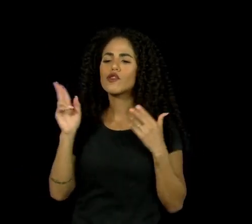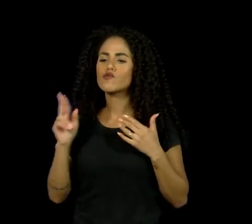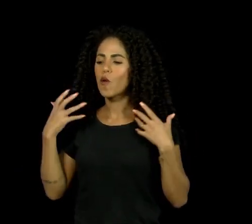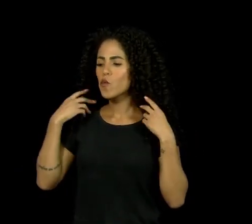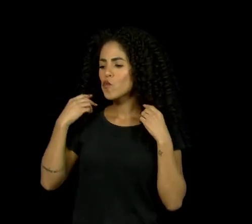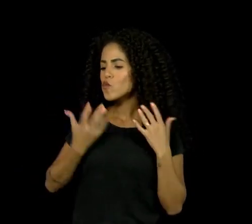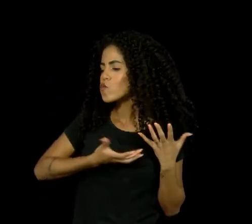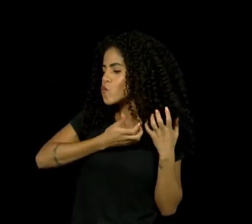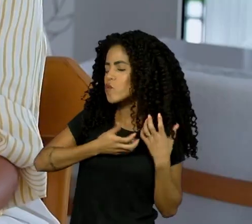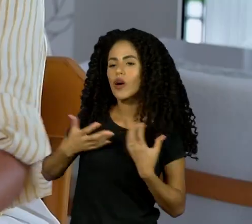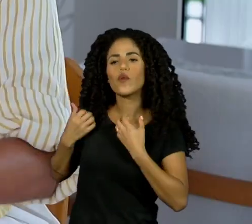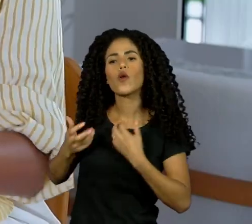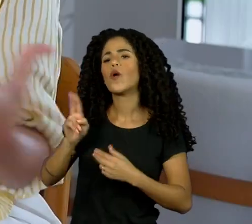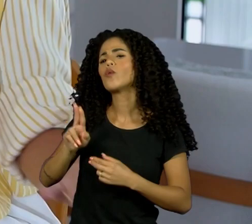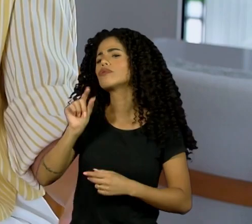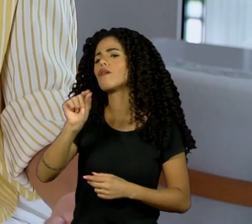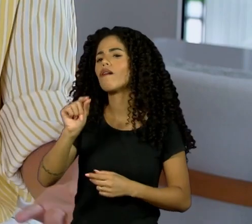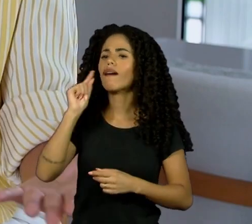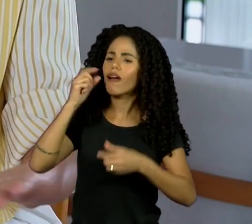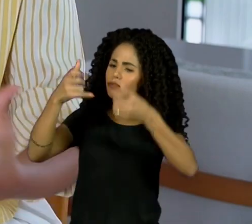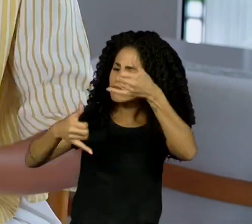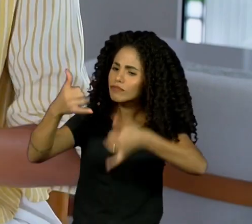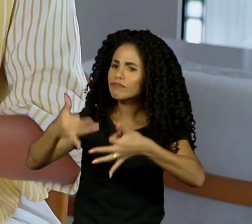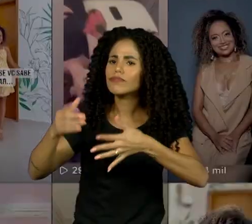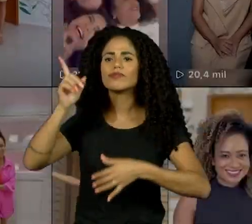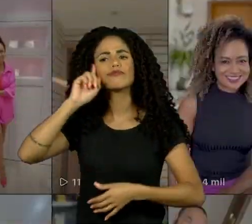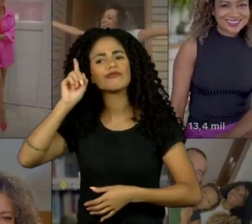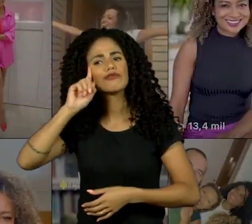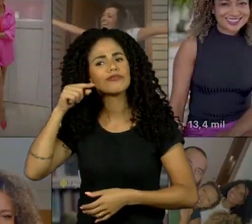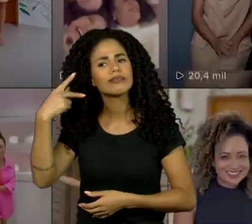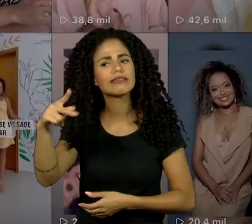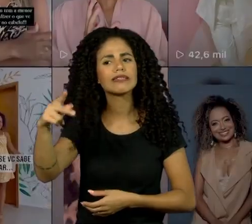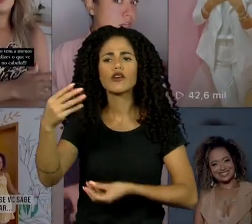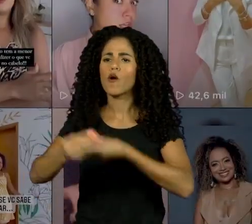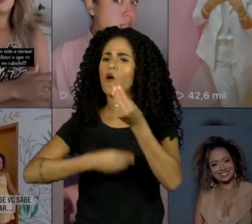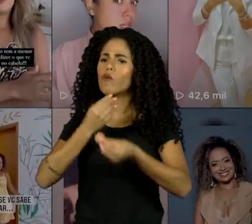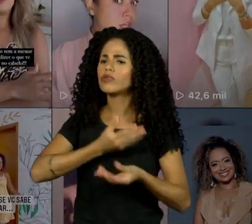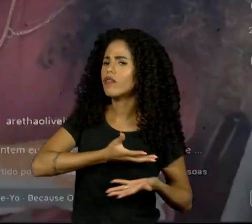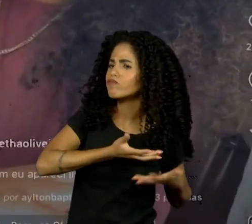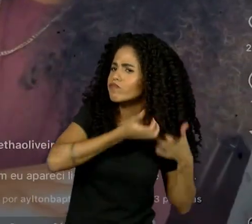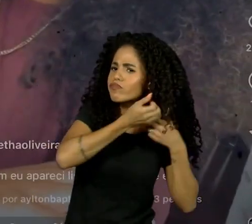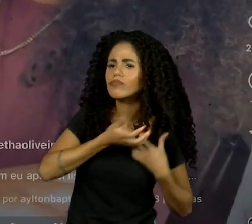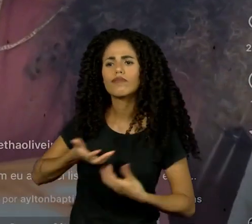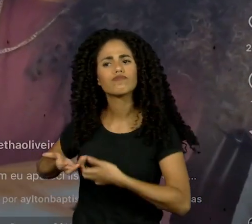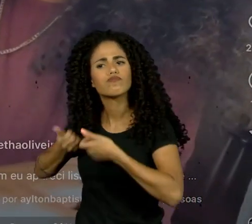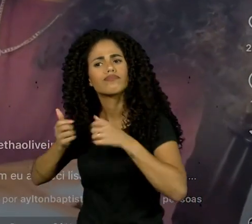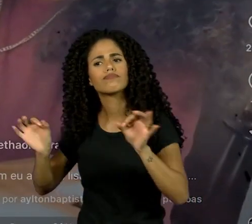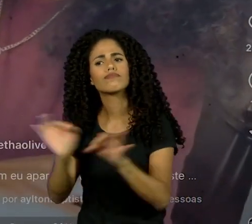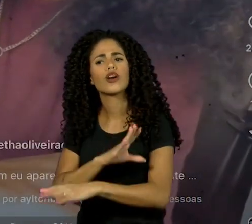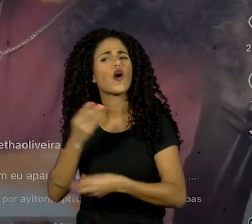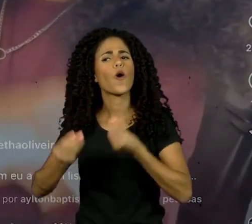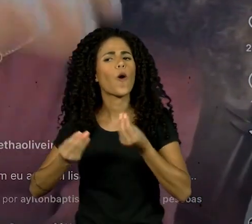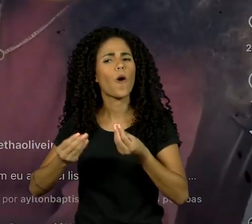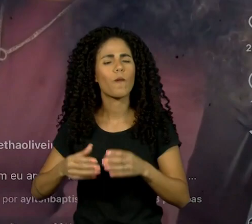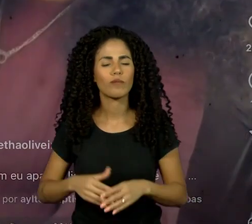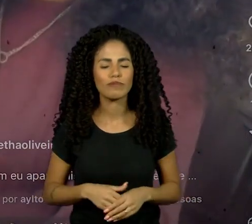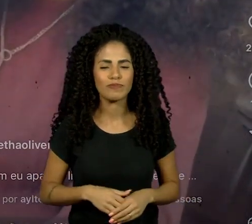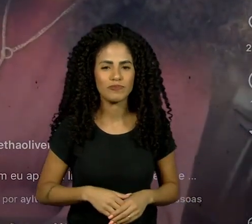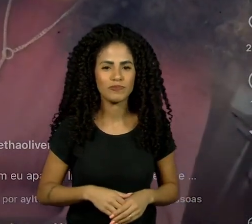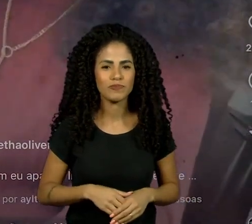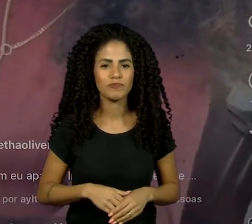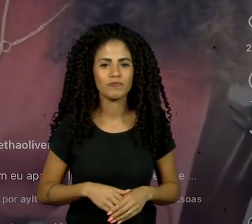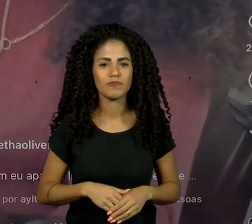as pessoas falavam, conta mais da sua rotina pra gente, como você finaliza o teu cabelo. Força que te leva, corpo que